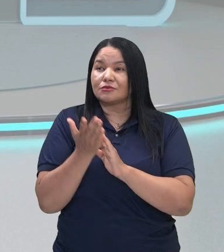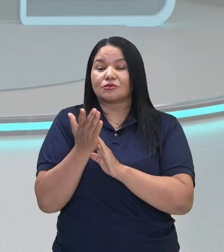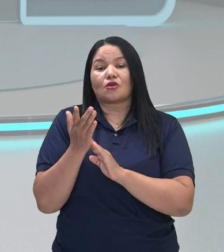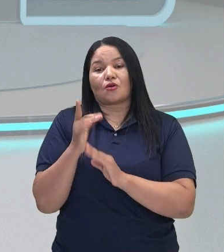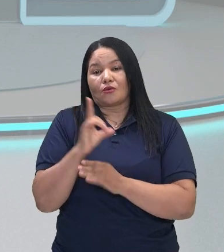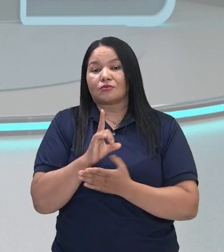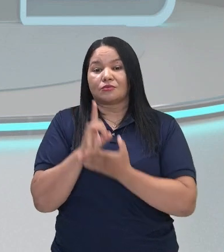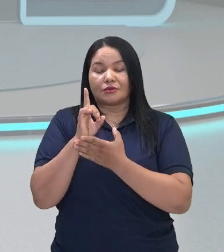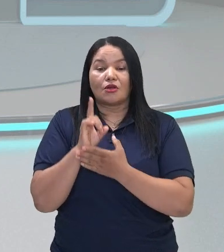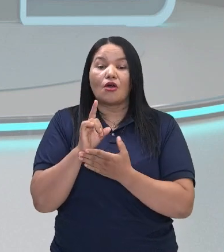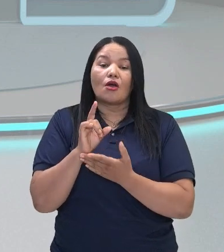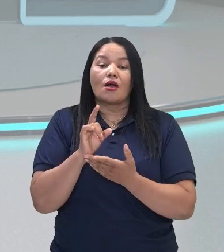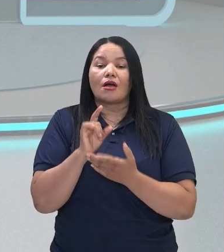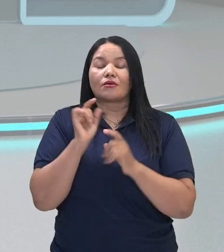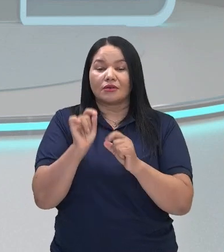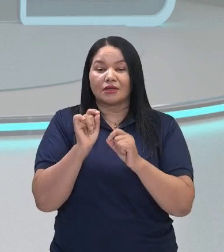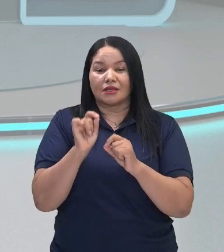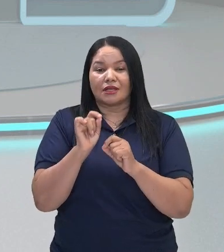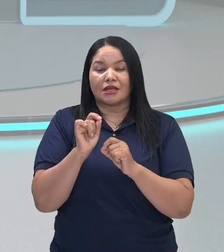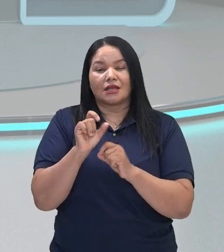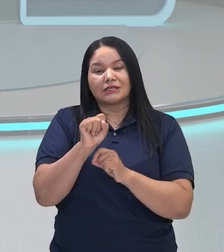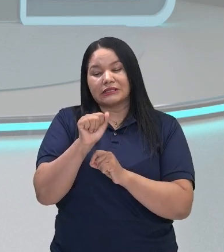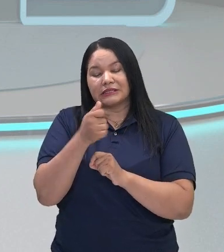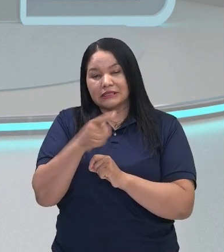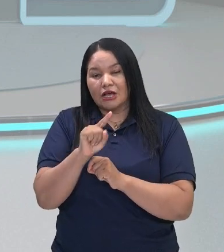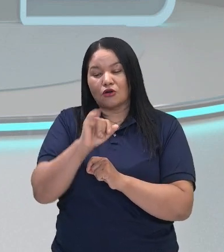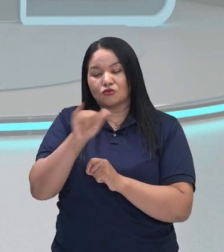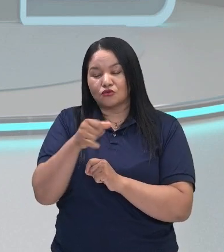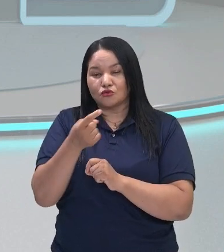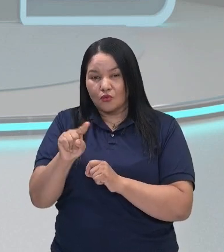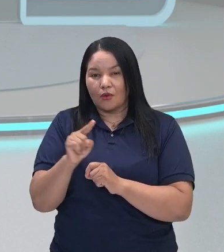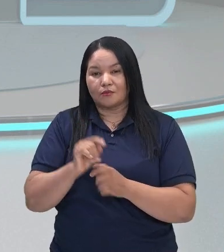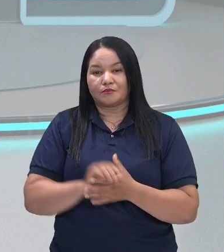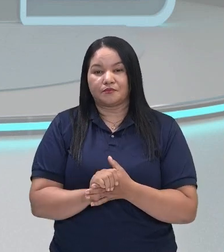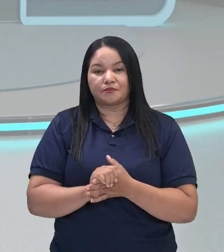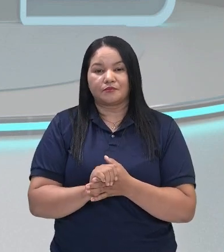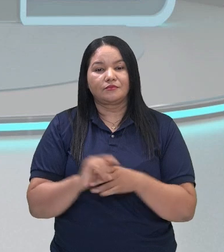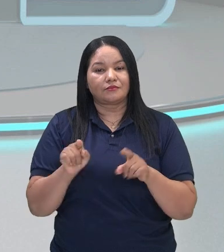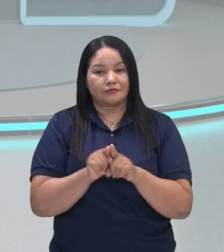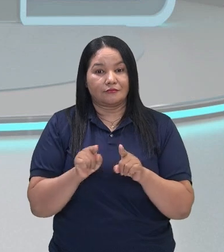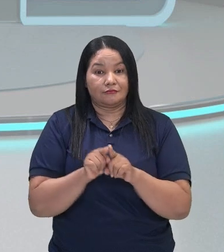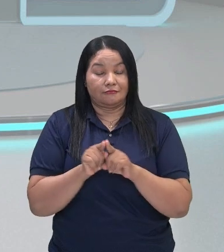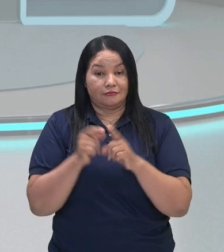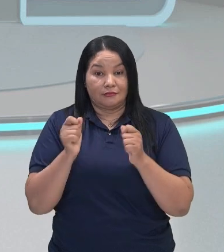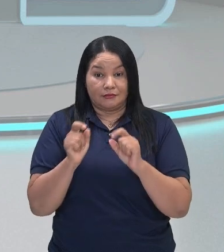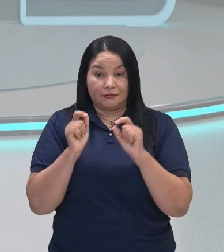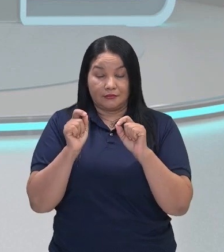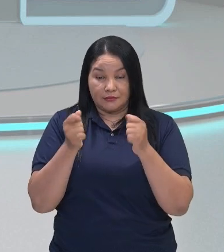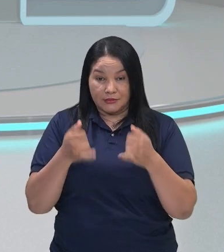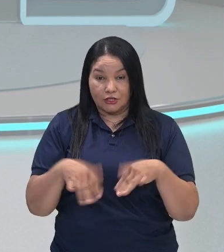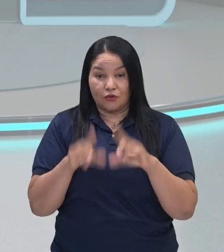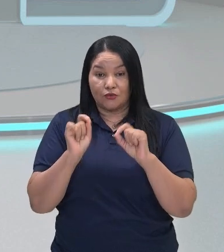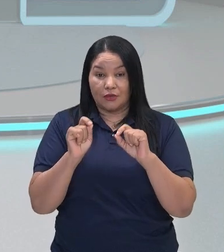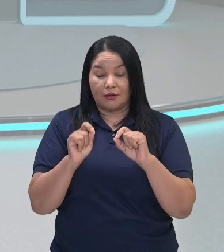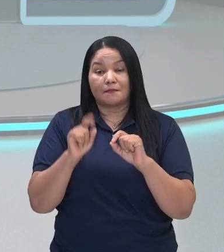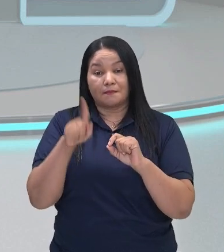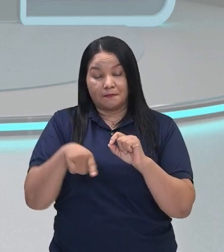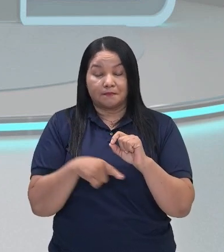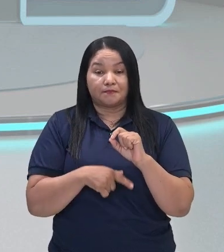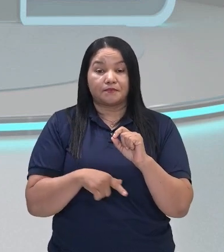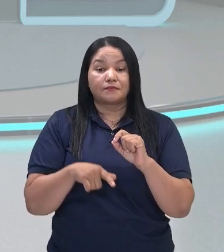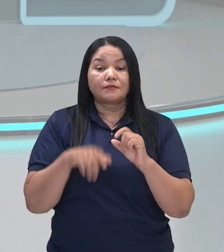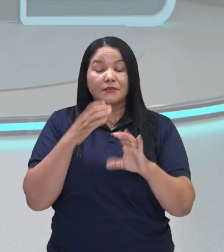ó São João. Aqui nós temos uma parte do hino